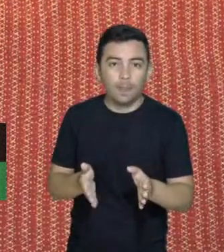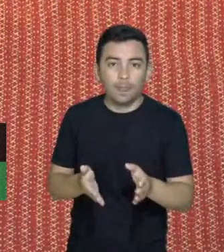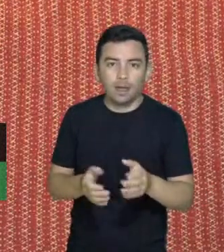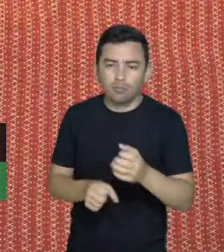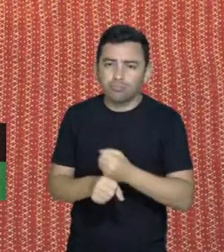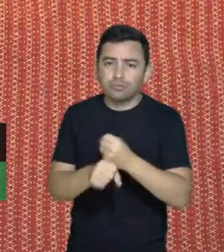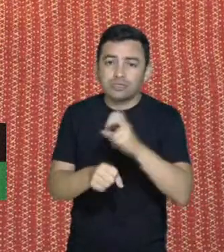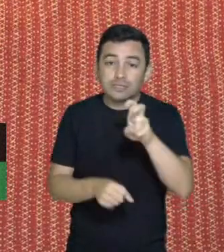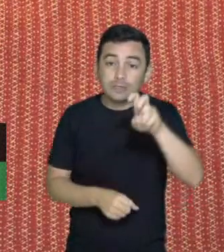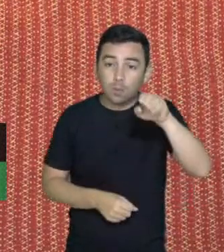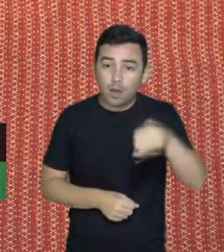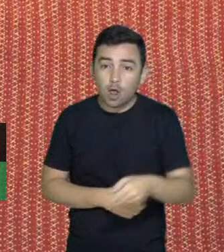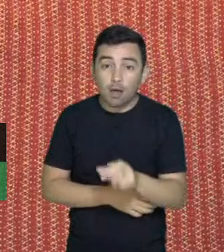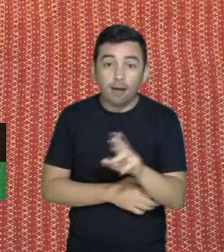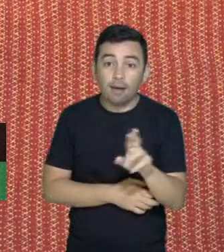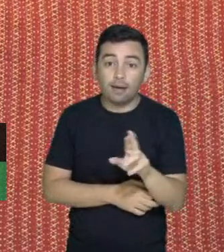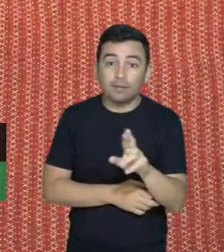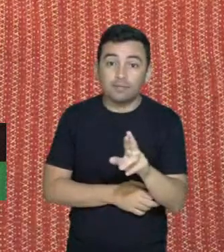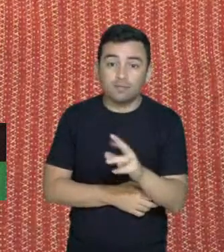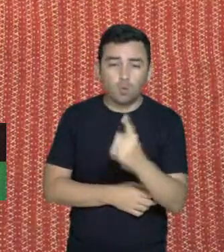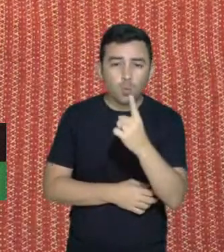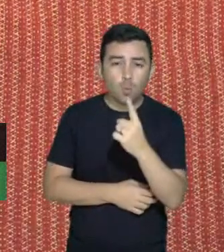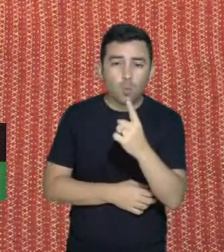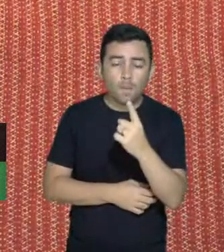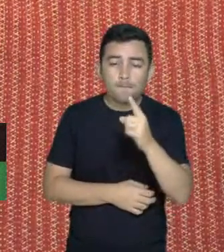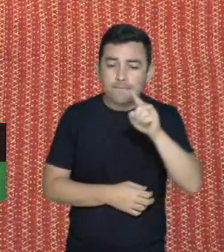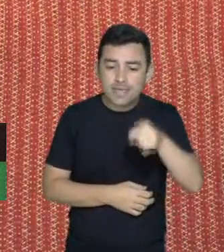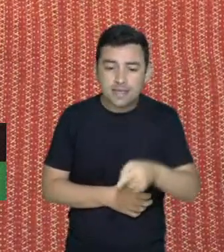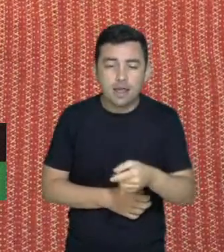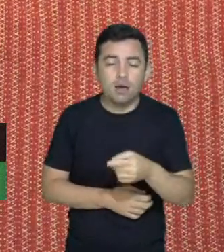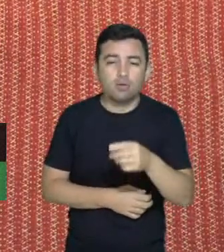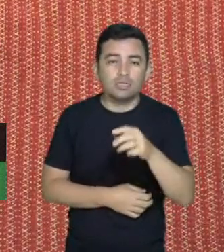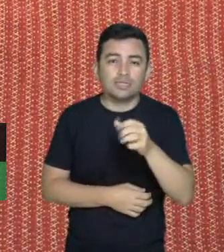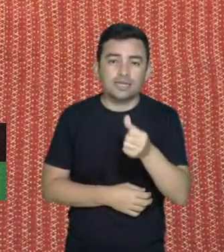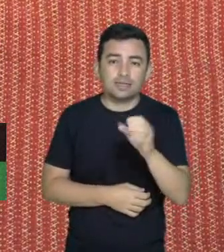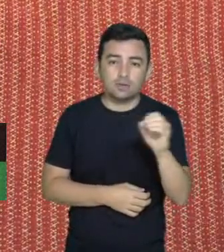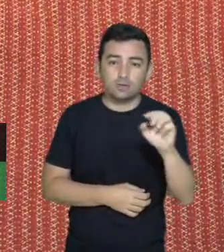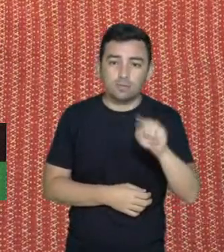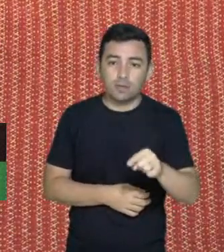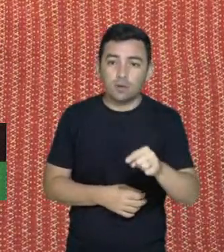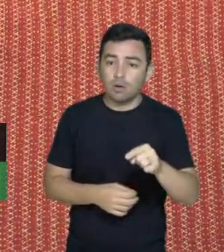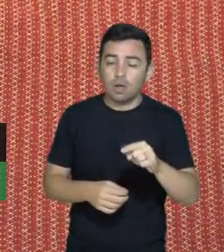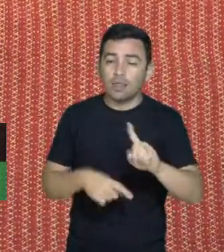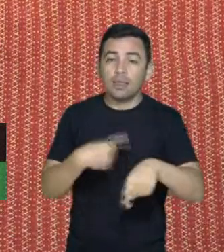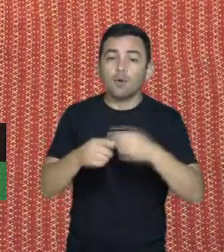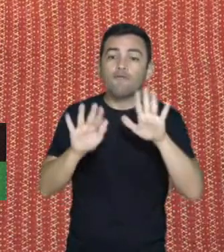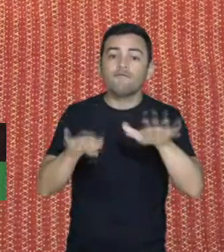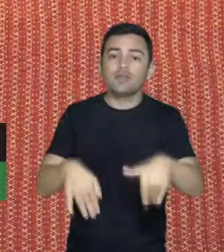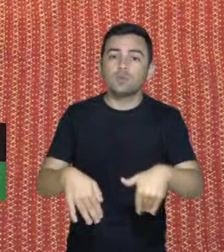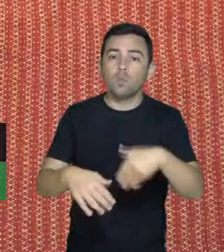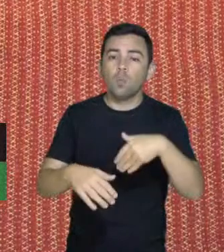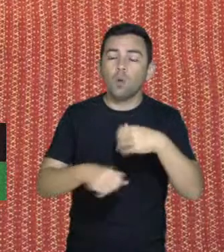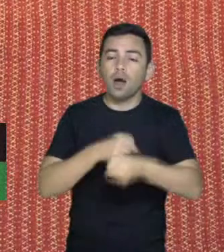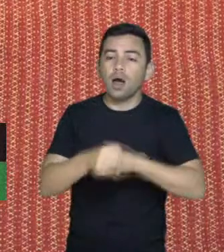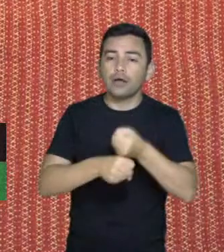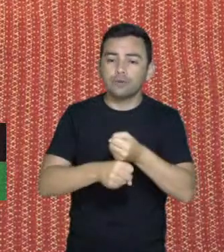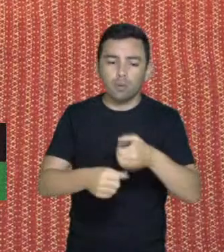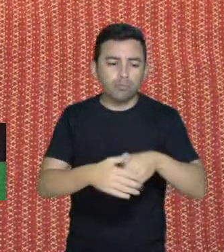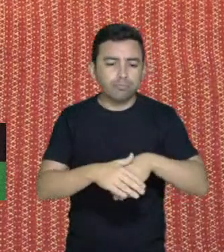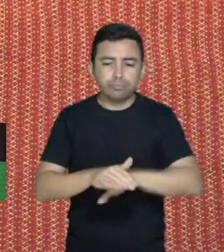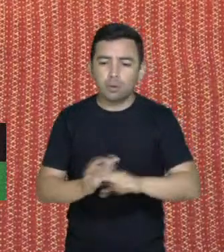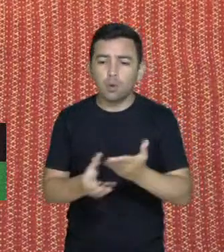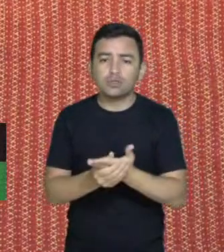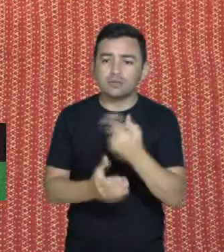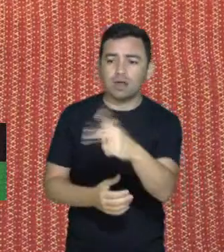5 milhões de reais, por exemplo, e 1 milhão e 600 foi pago e no final do ano foi arquivado o processo desta obra.